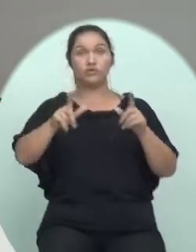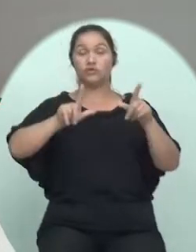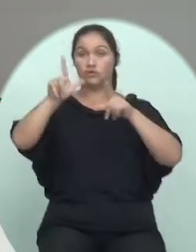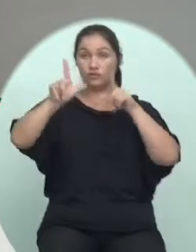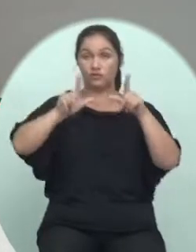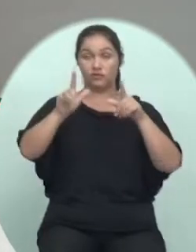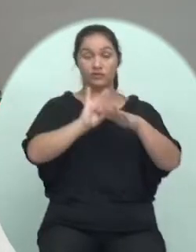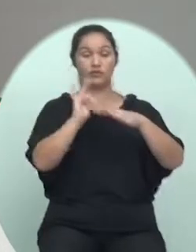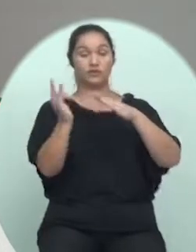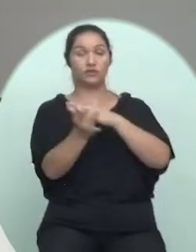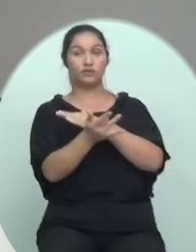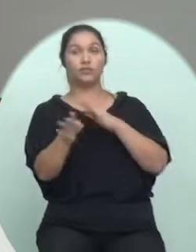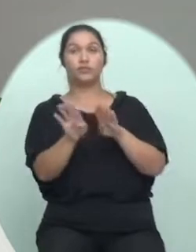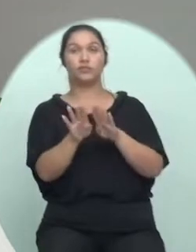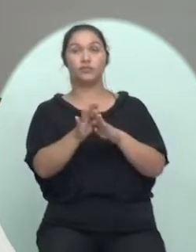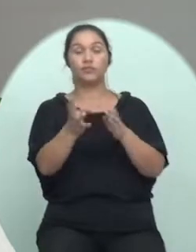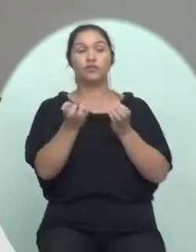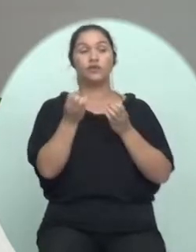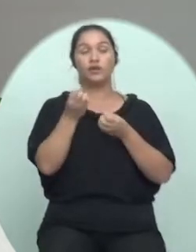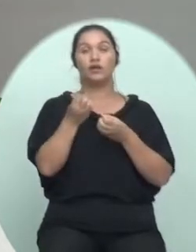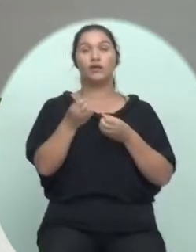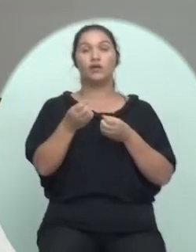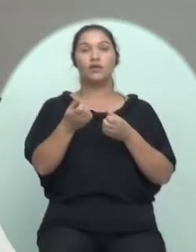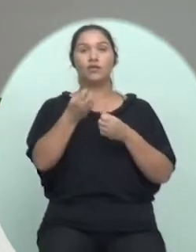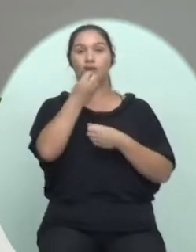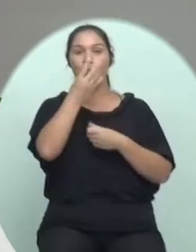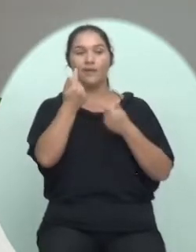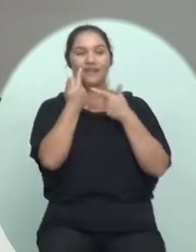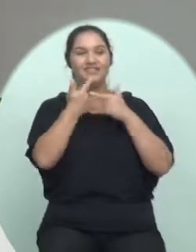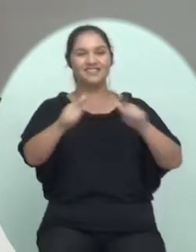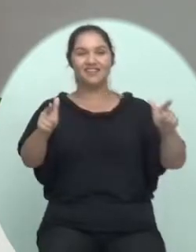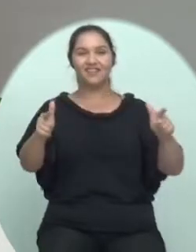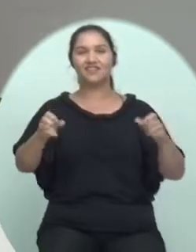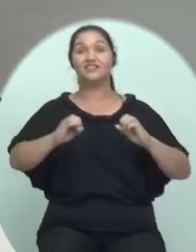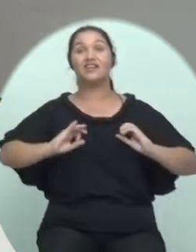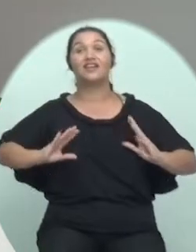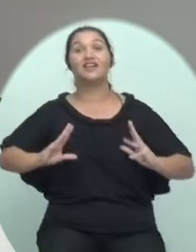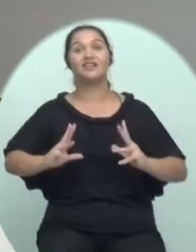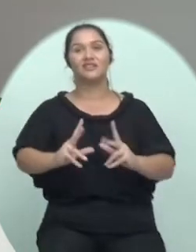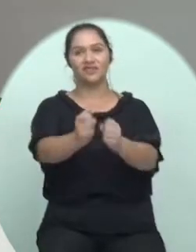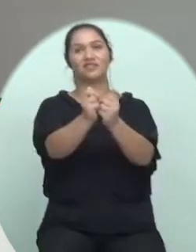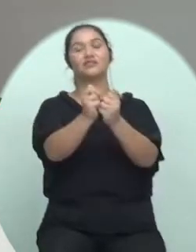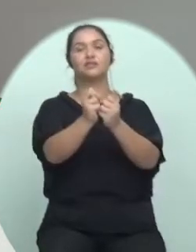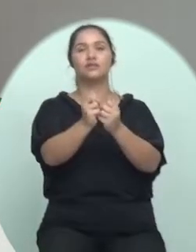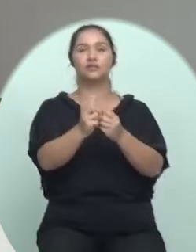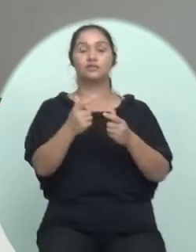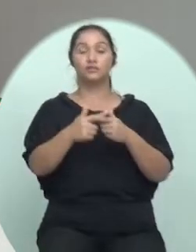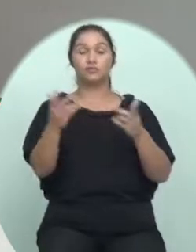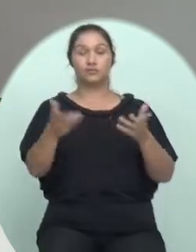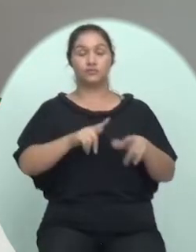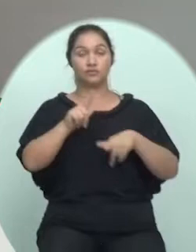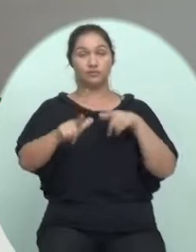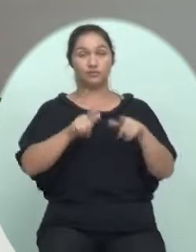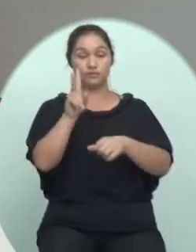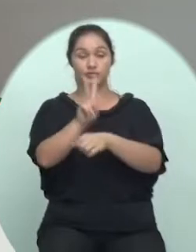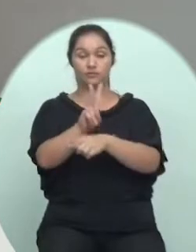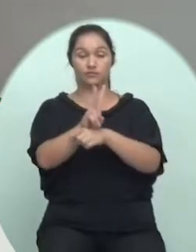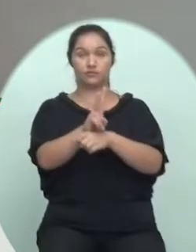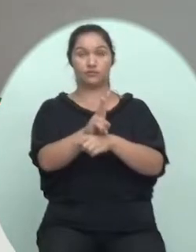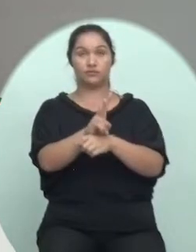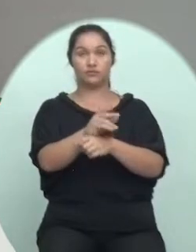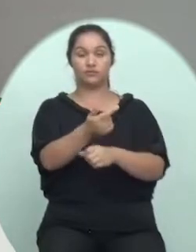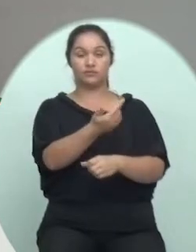Também desejo boa sorte a todos os vereadores. Estamos aqui para fiscalizar, para acompanhar o governo municipal. Temos certeza